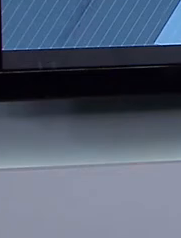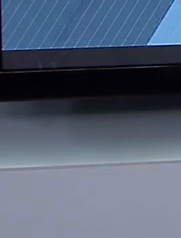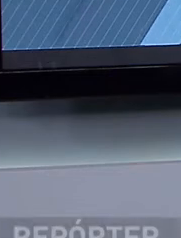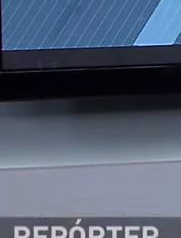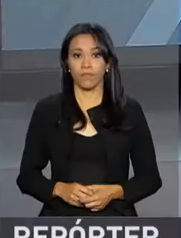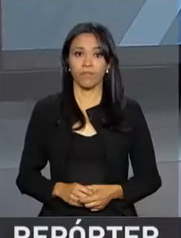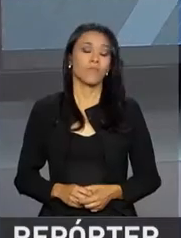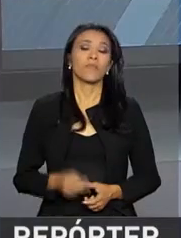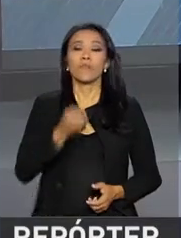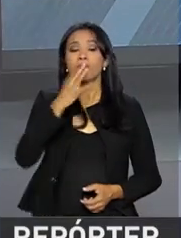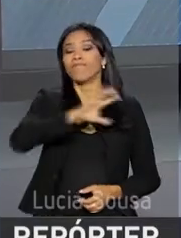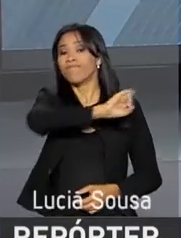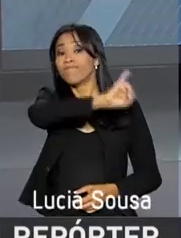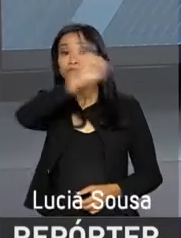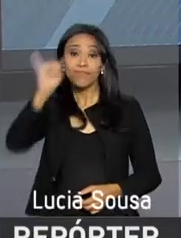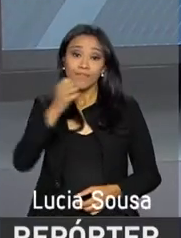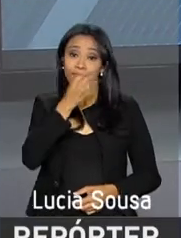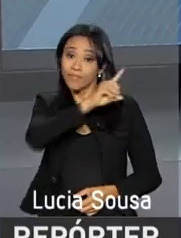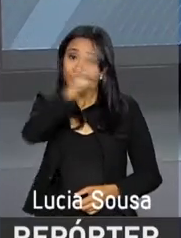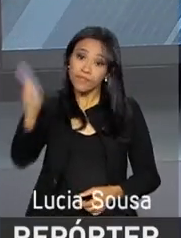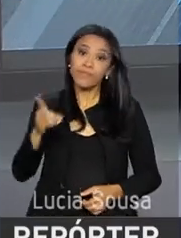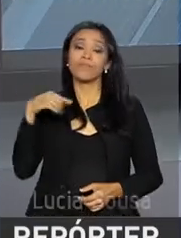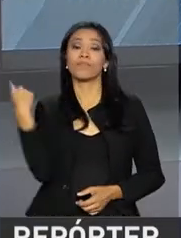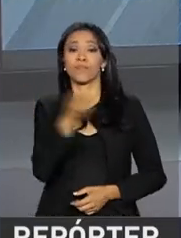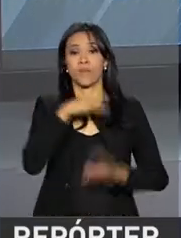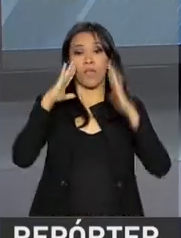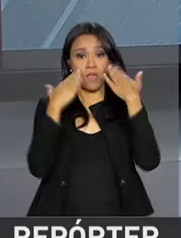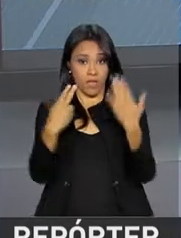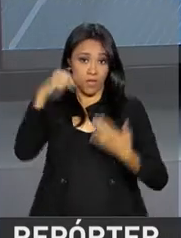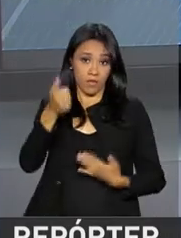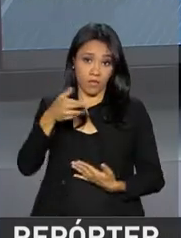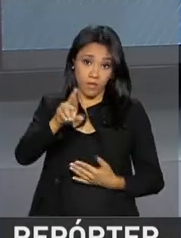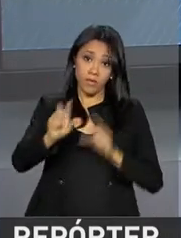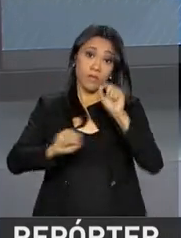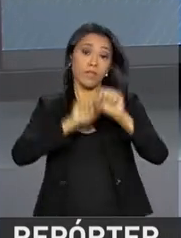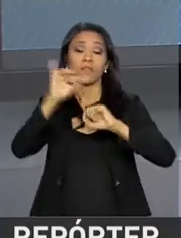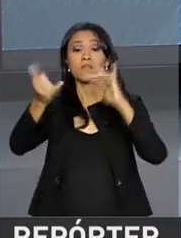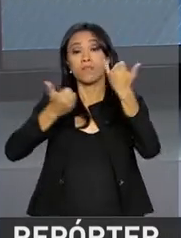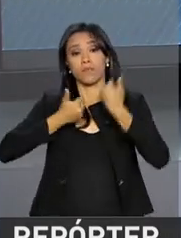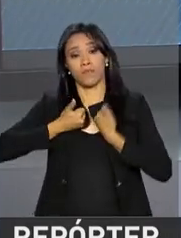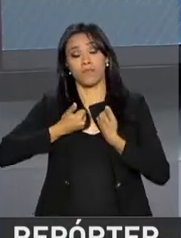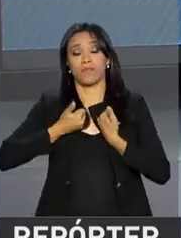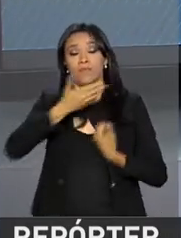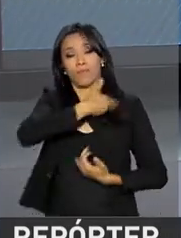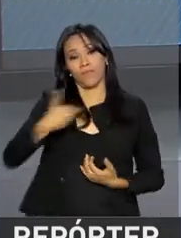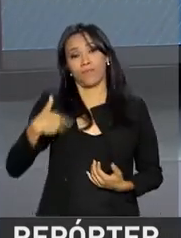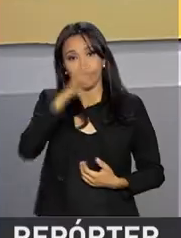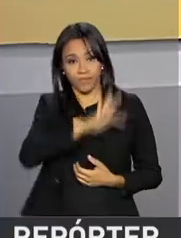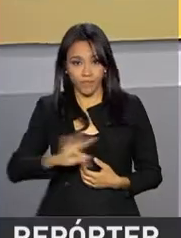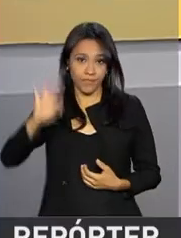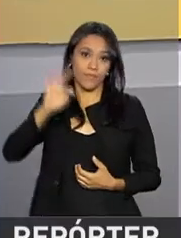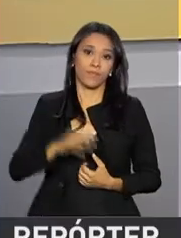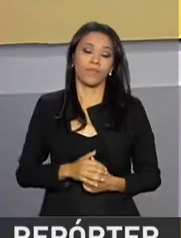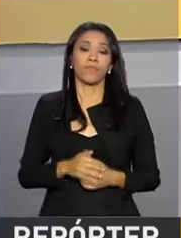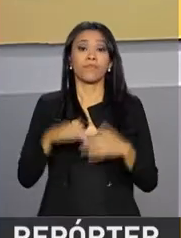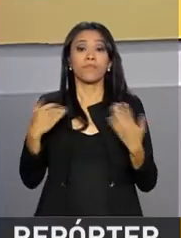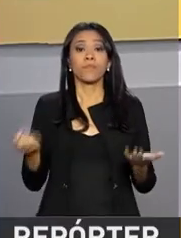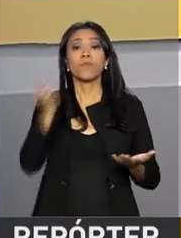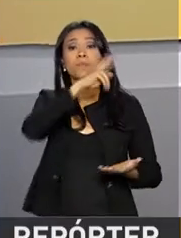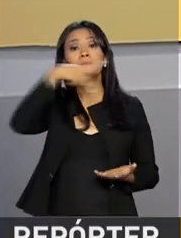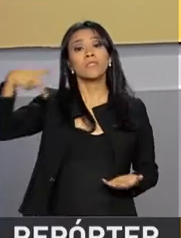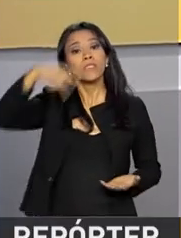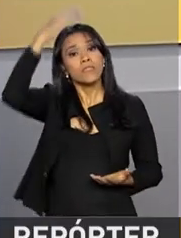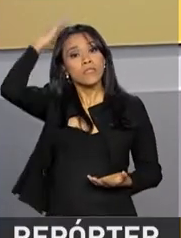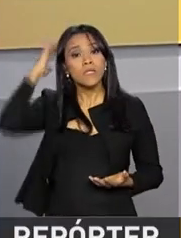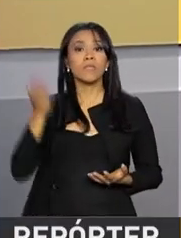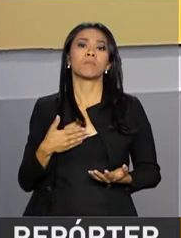olá bom dia estamos de volta com o repórter nbr notícias do governo federal o presidente michel temer